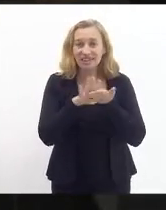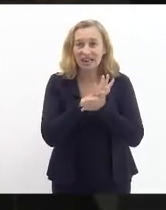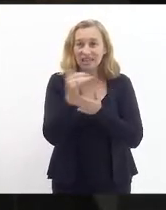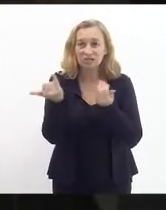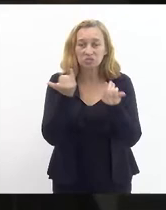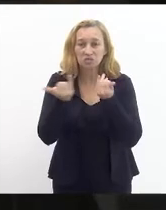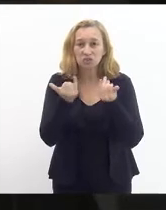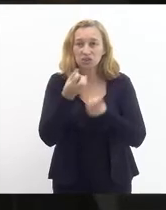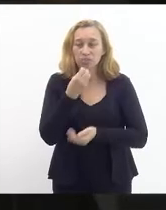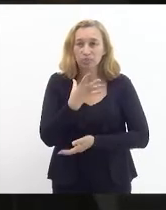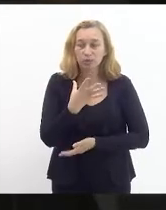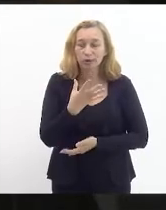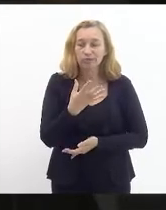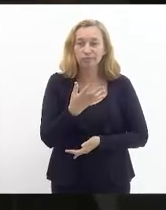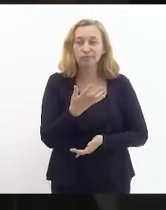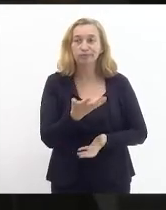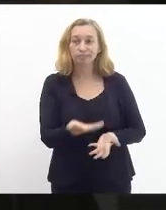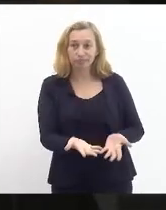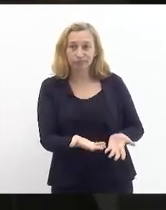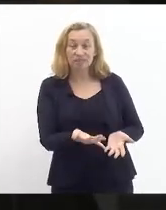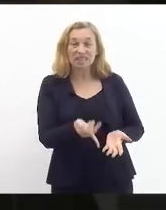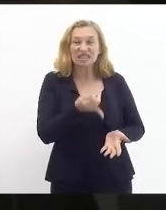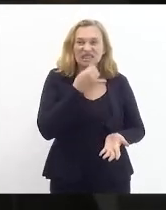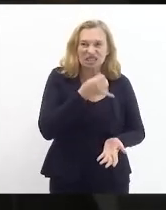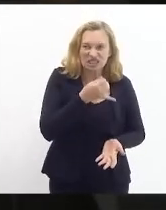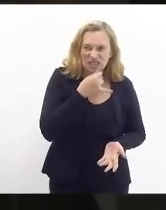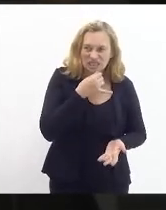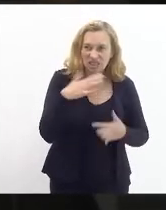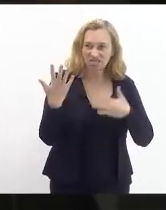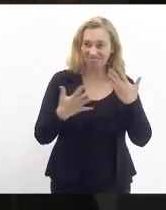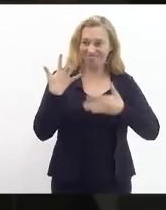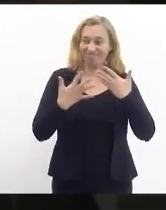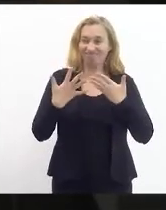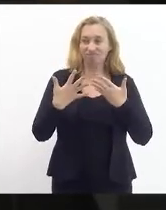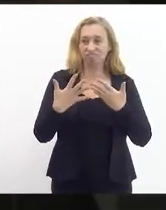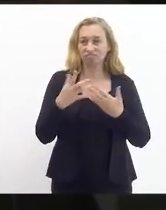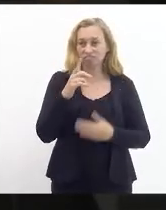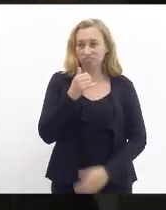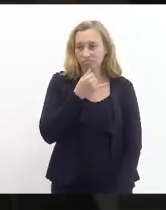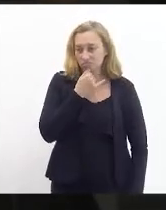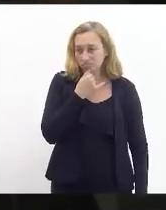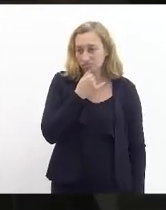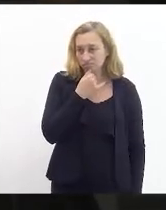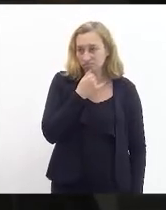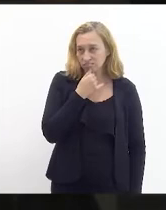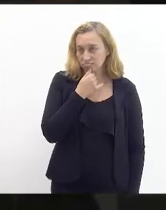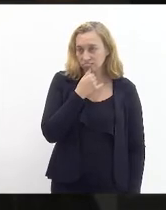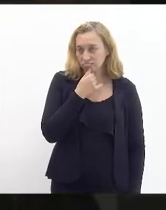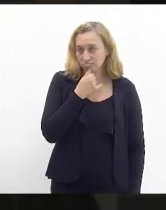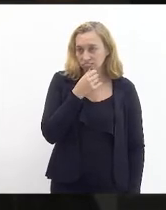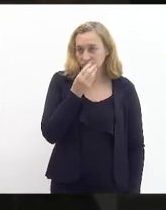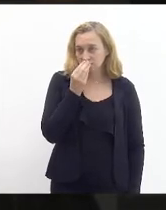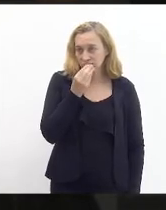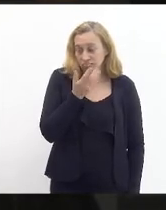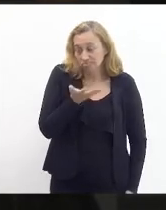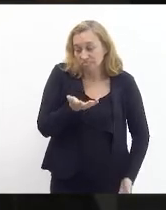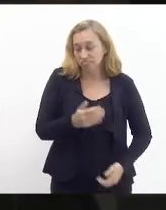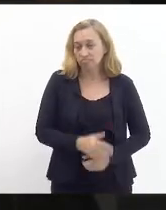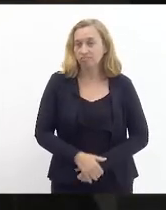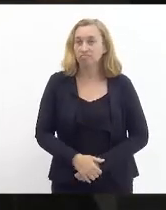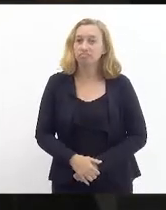e tragédia não se comemora se lástima se rejeita